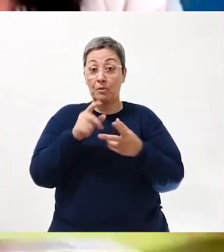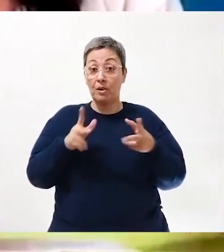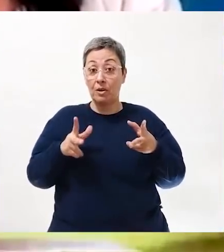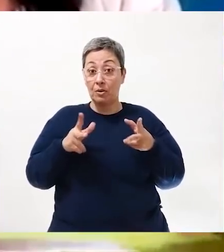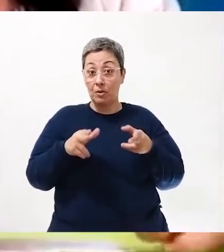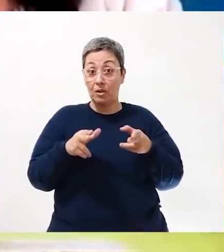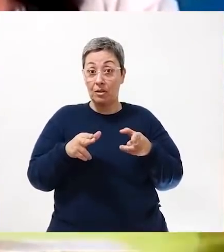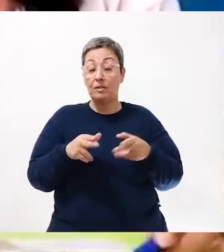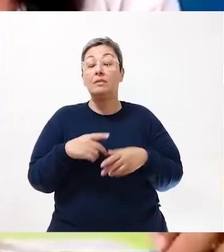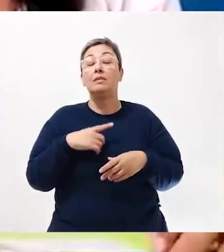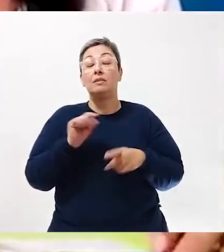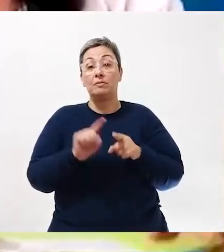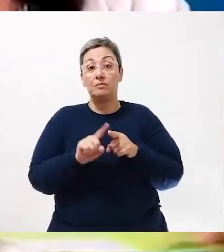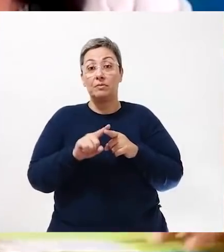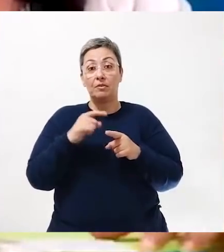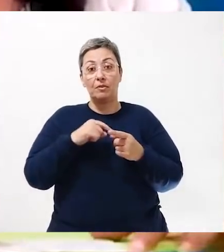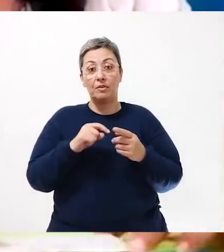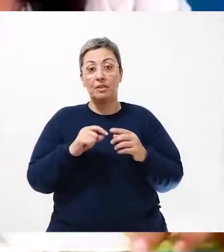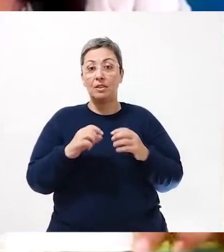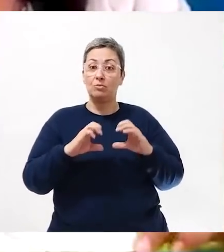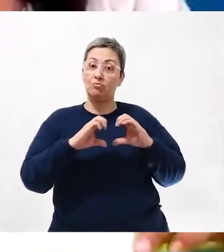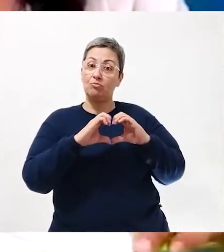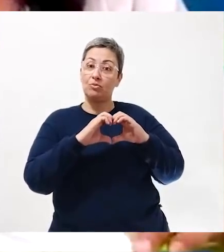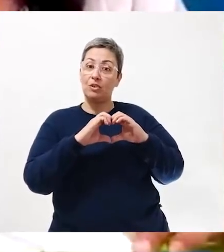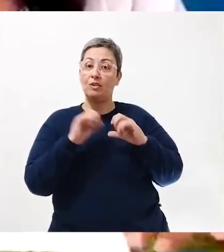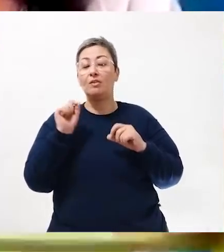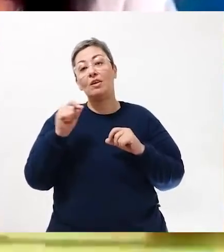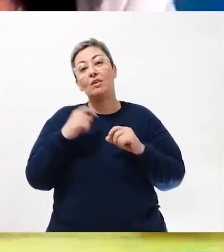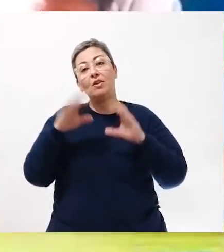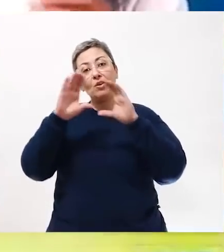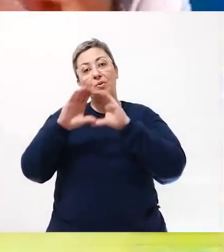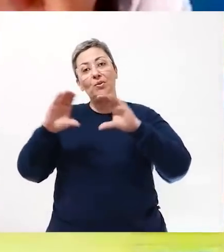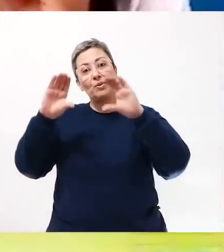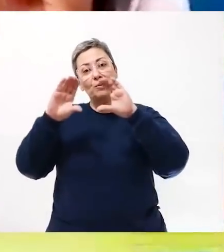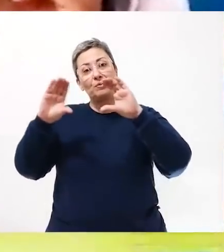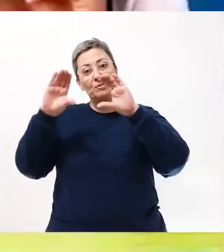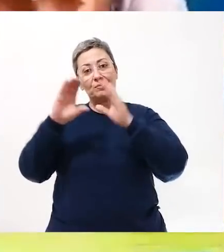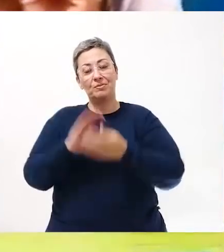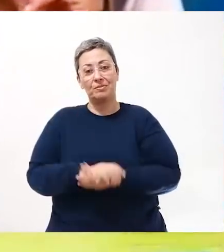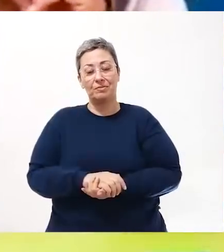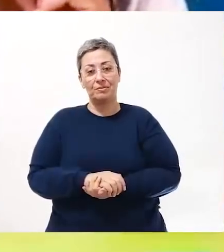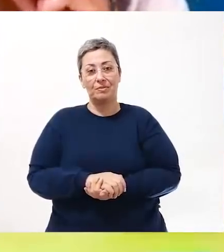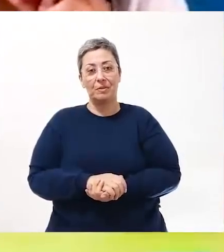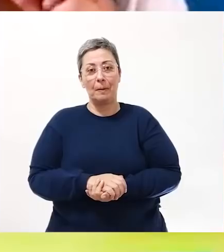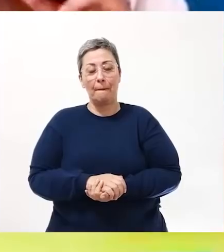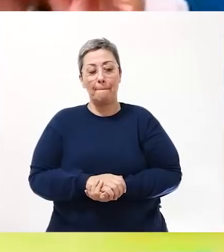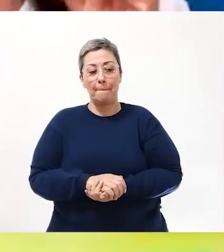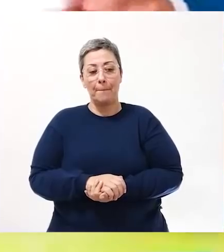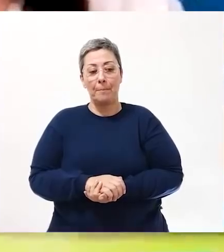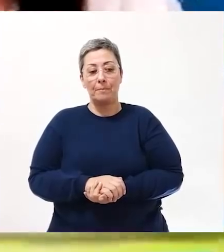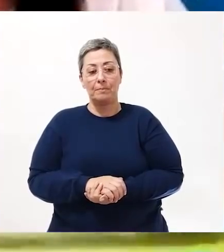que a gente vai cortar o meio, tá? Eu vou fazer um coração. E você, professora? Eu vou fazer uma nuvem.